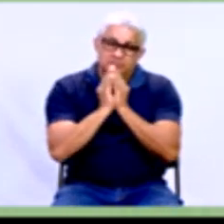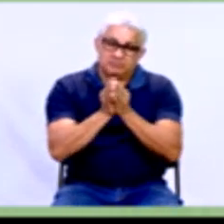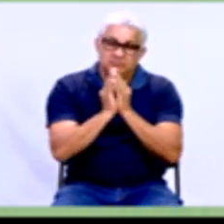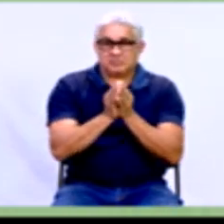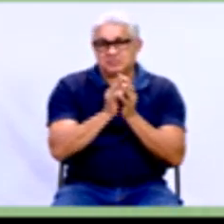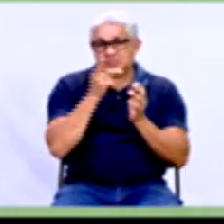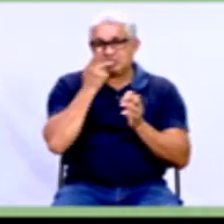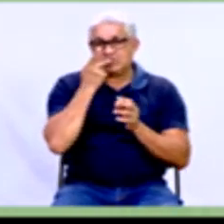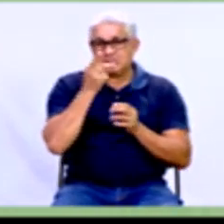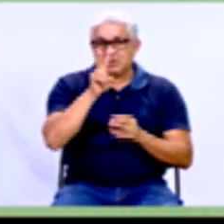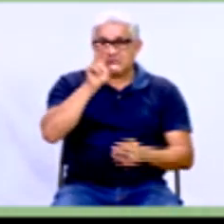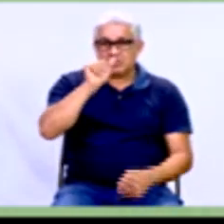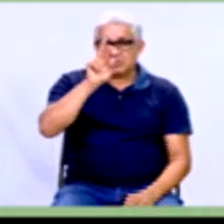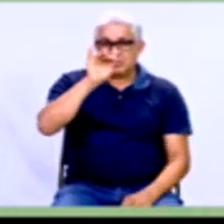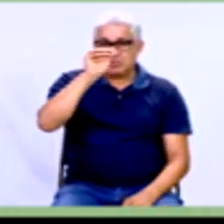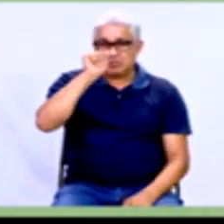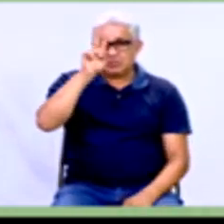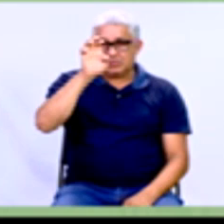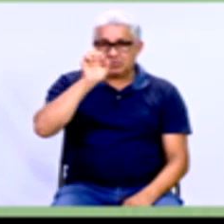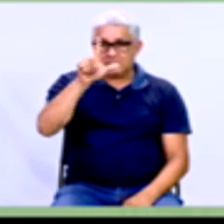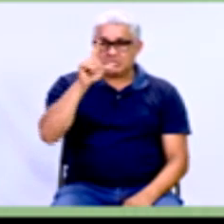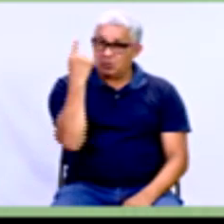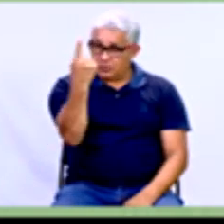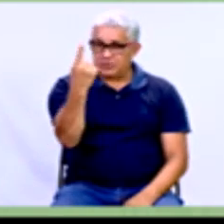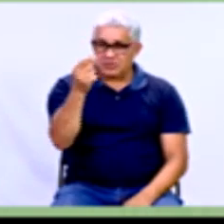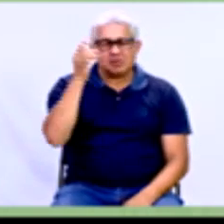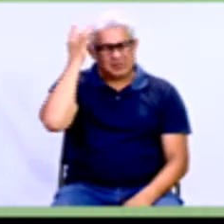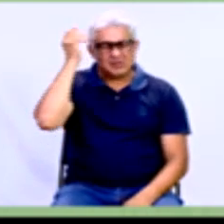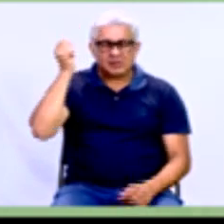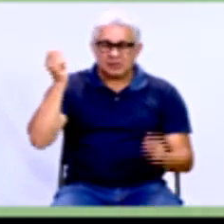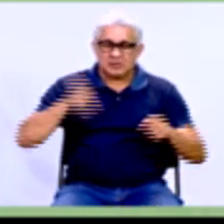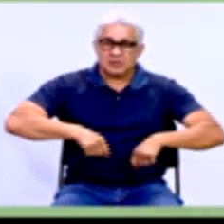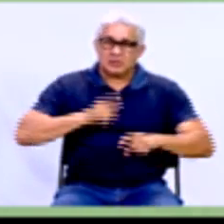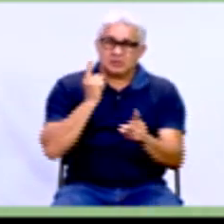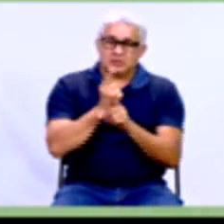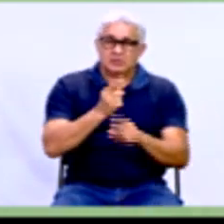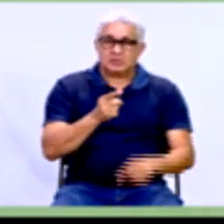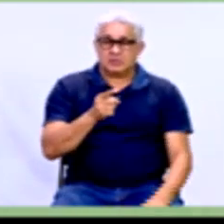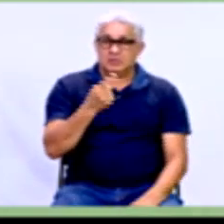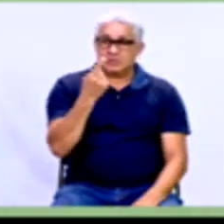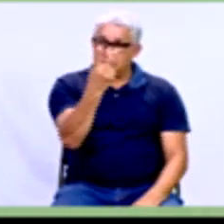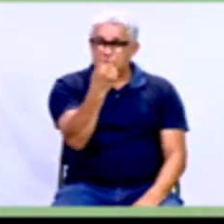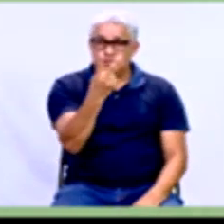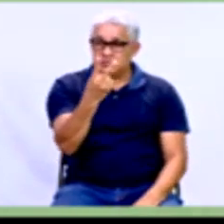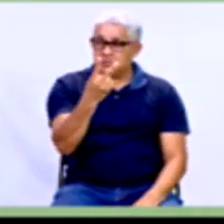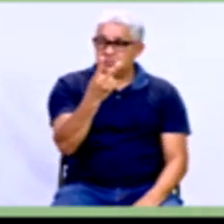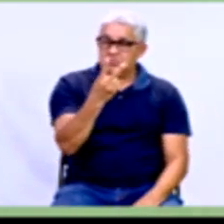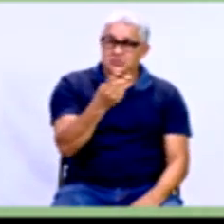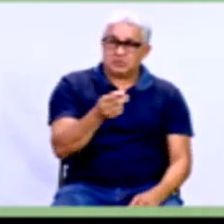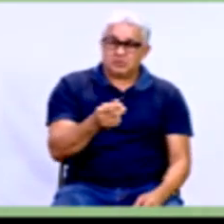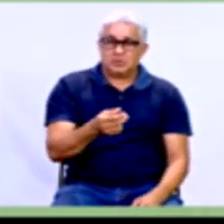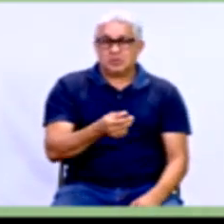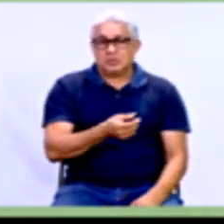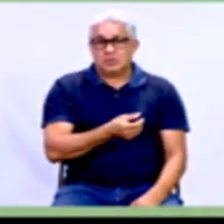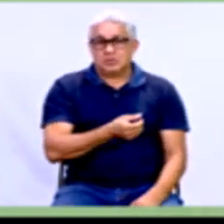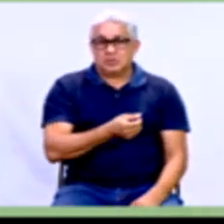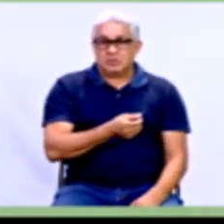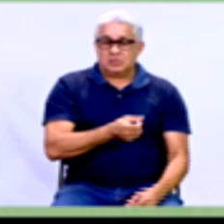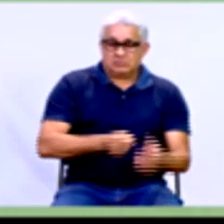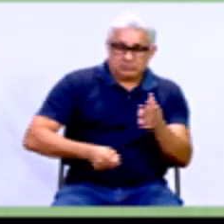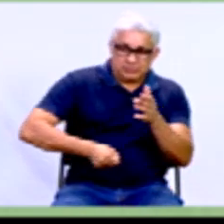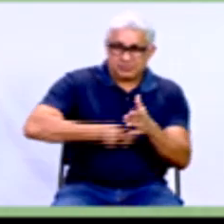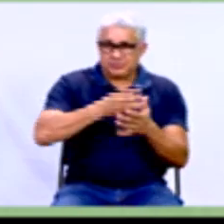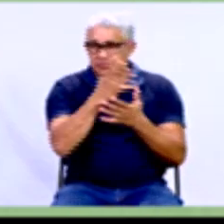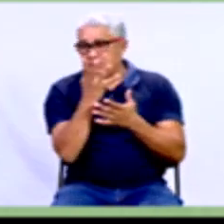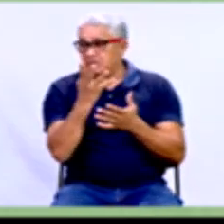gente fala de uma variável só, fica fácil da gente saber de 2 variáveis. Agora, quando a gente fala de lançamentos sucessivos, a